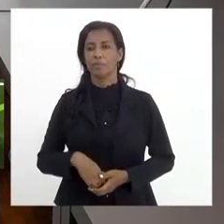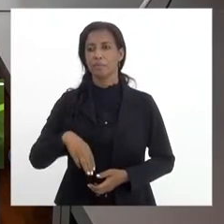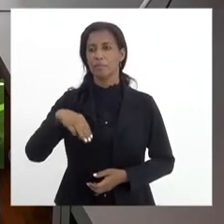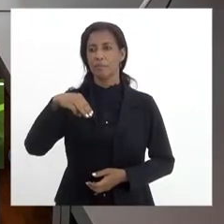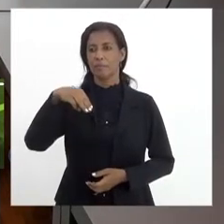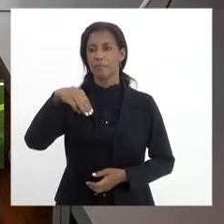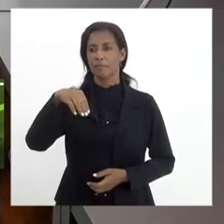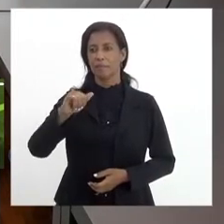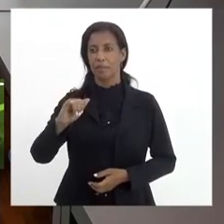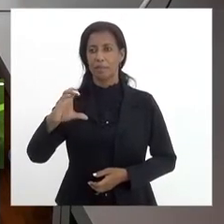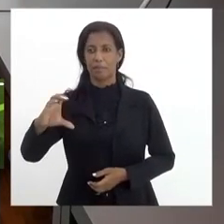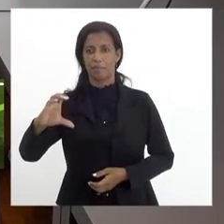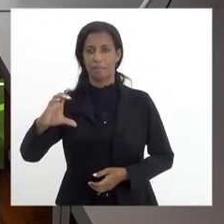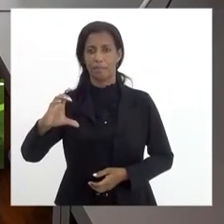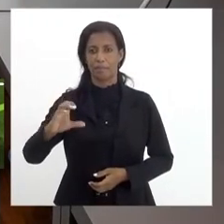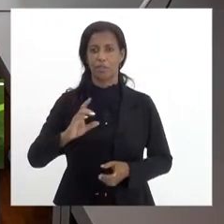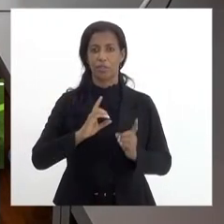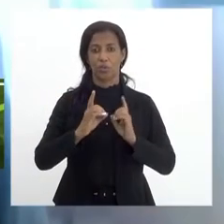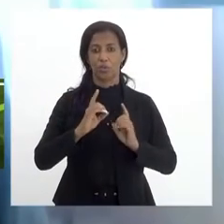Em discussão, deputado Mink.